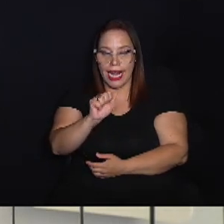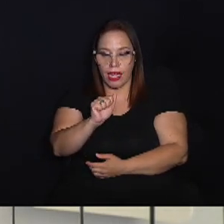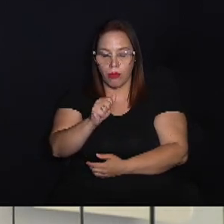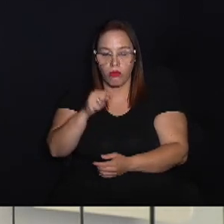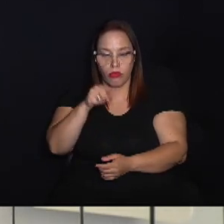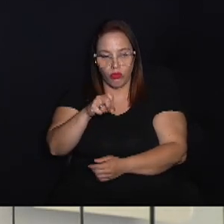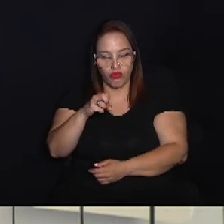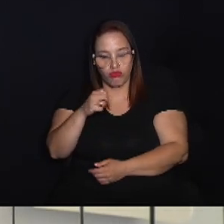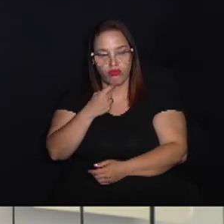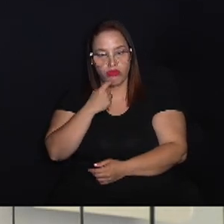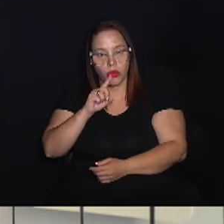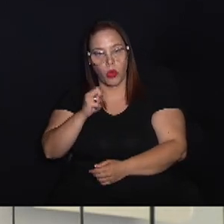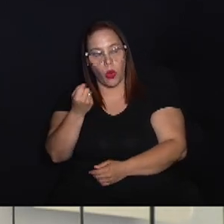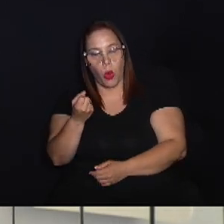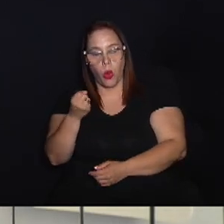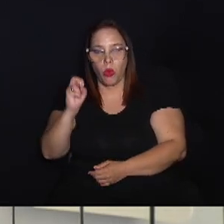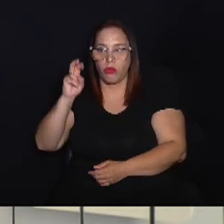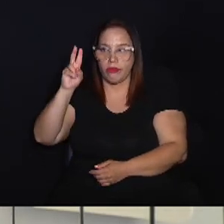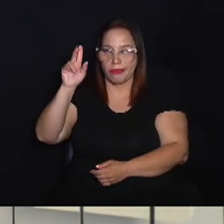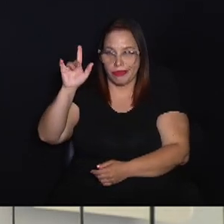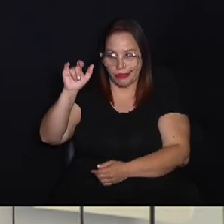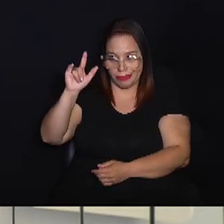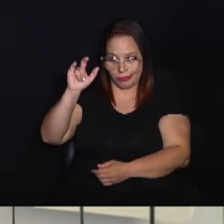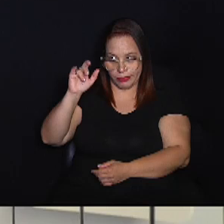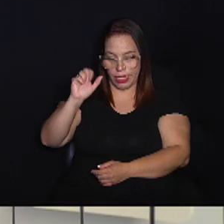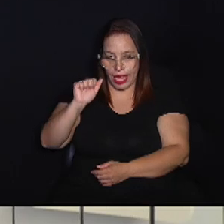facebook.com/acla.campinas ou no Instagram,